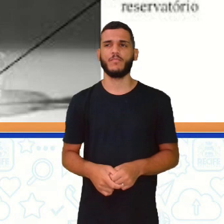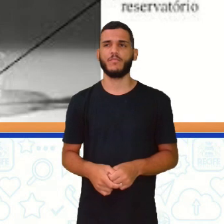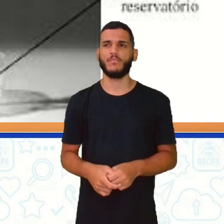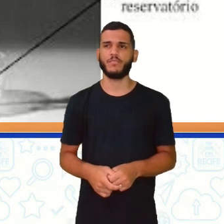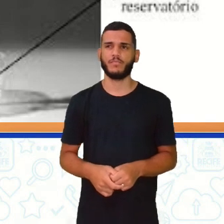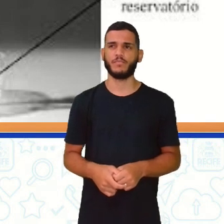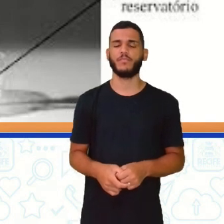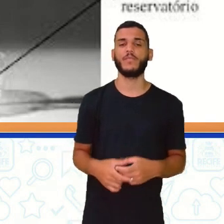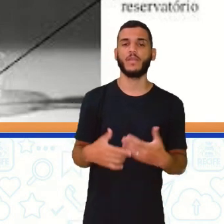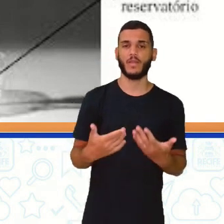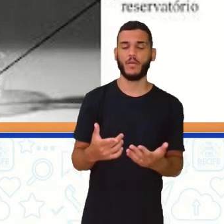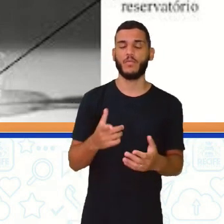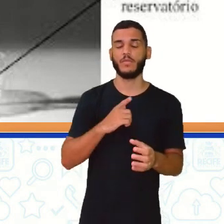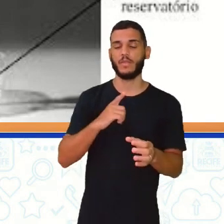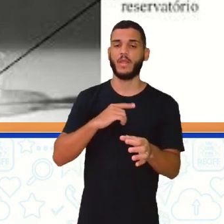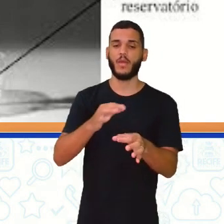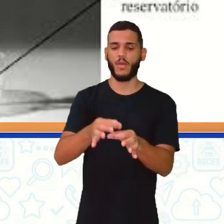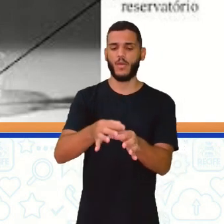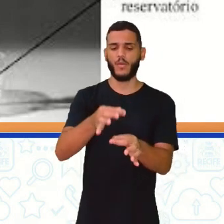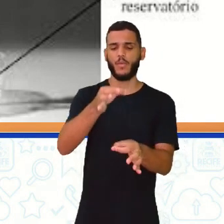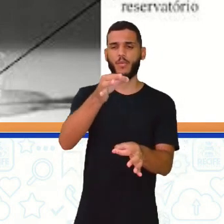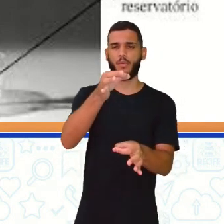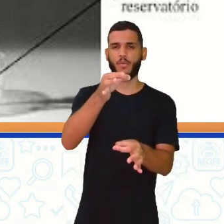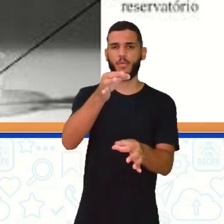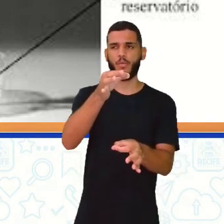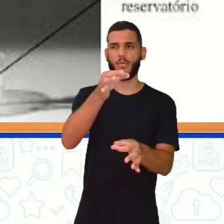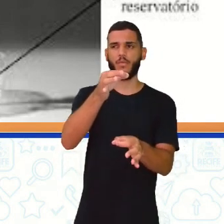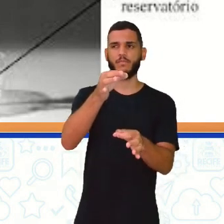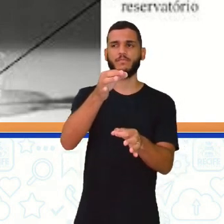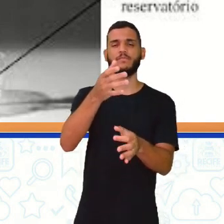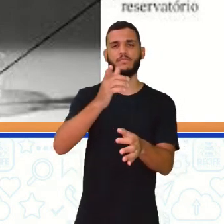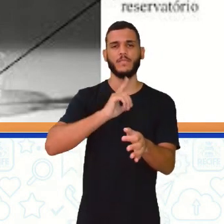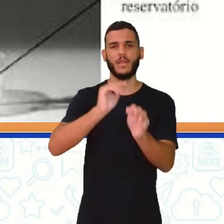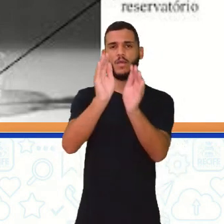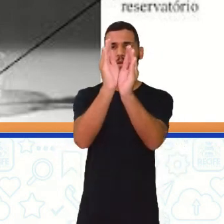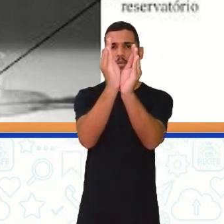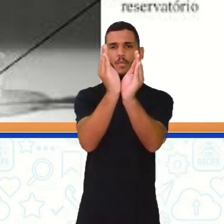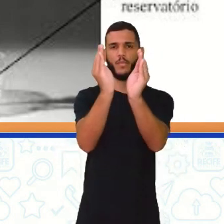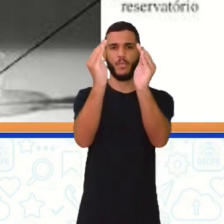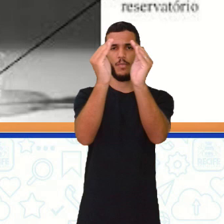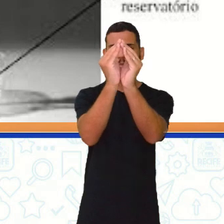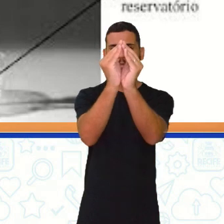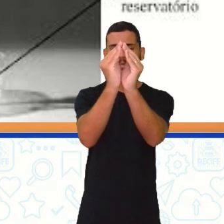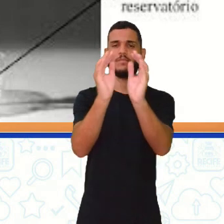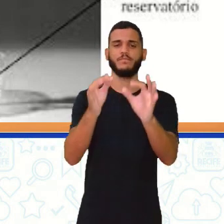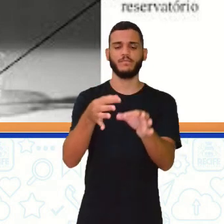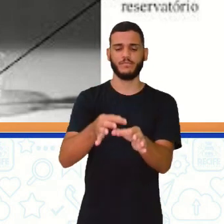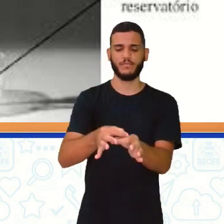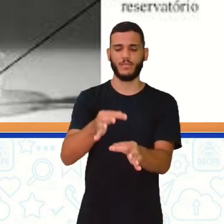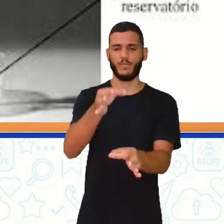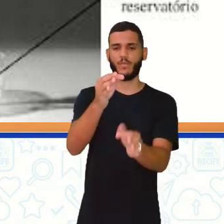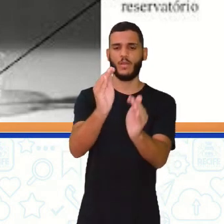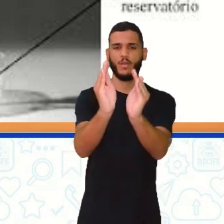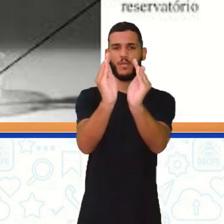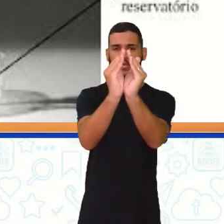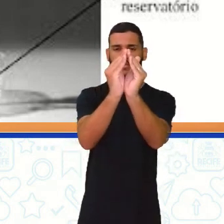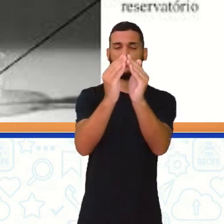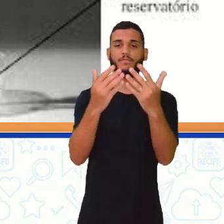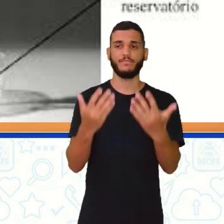se na parte superior ele tem mais uma questão aí de um reservatório desse líquido. E à medida que